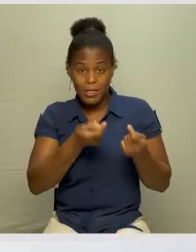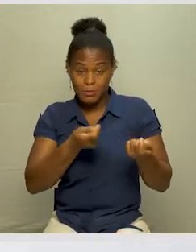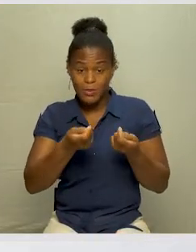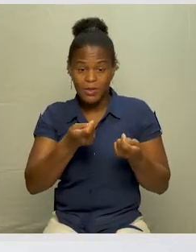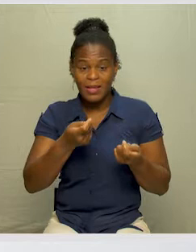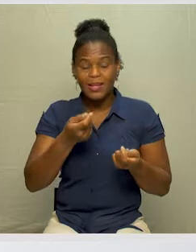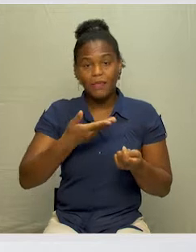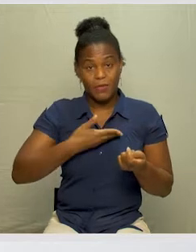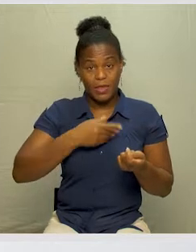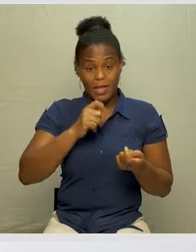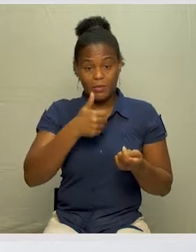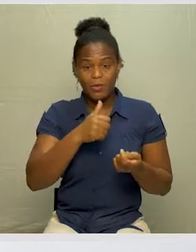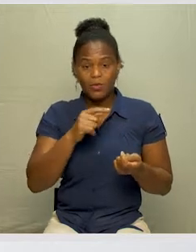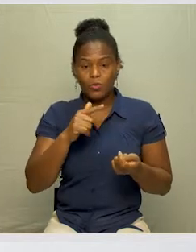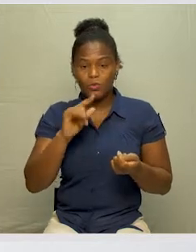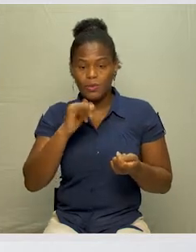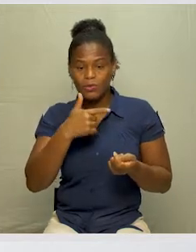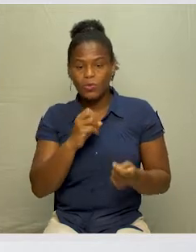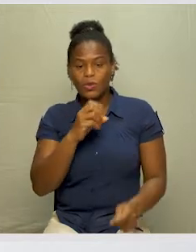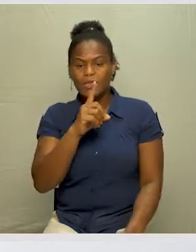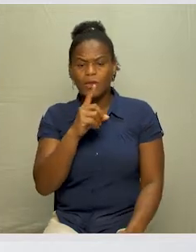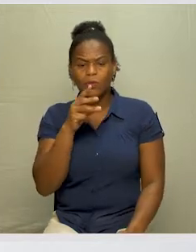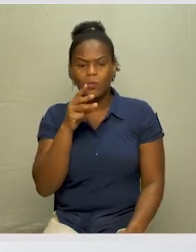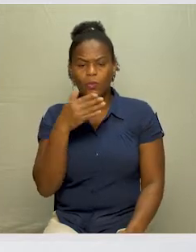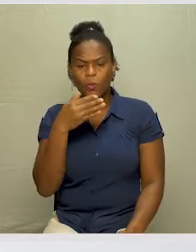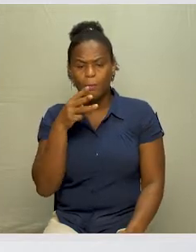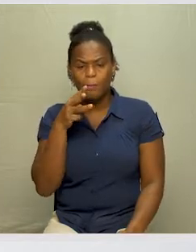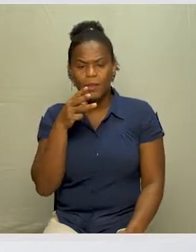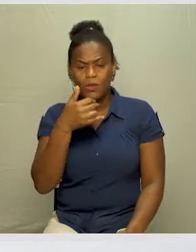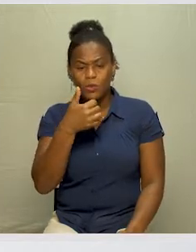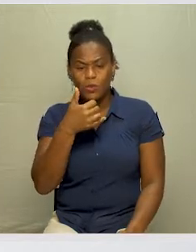de 51.300 e o crédito de